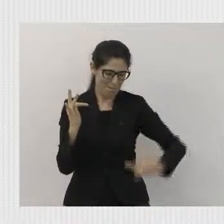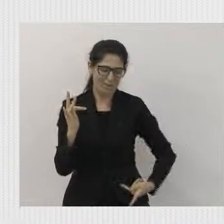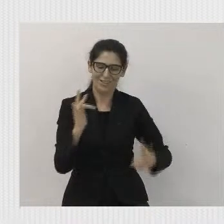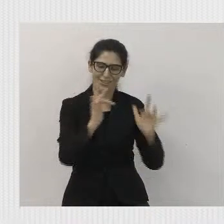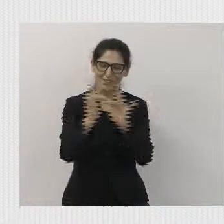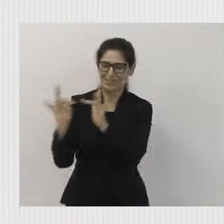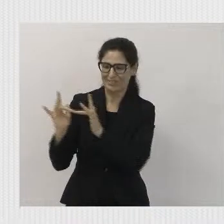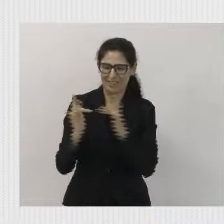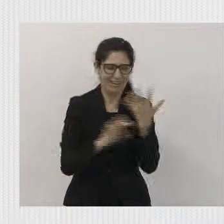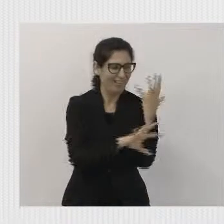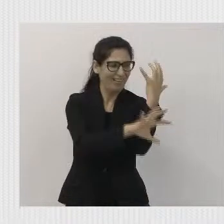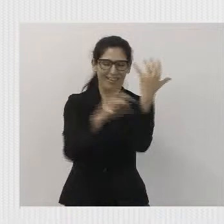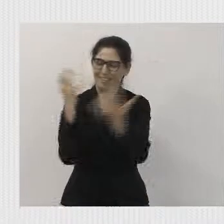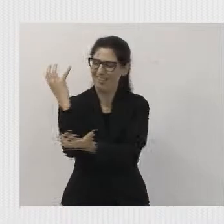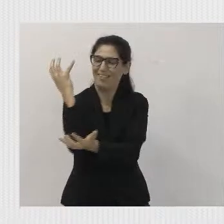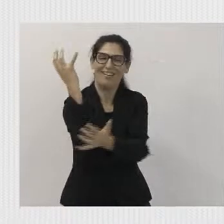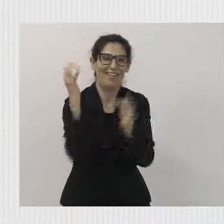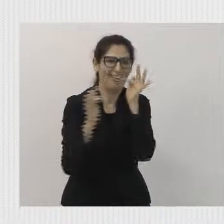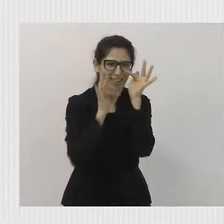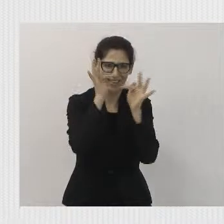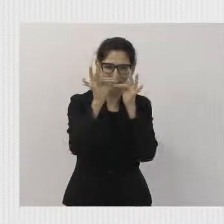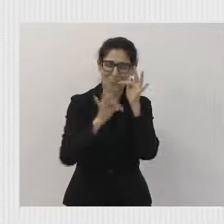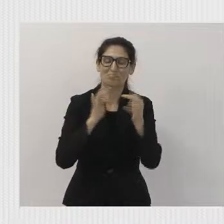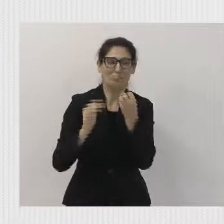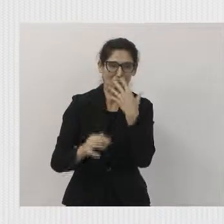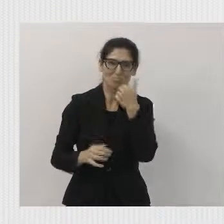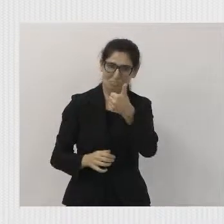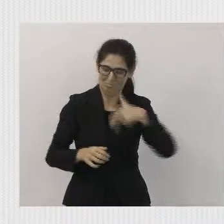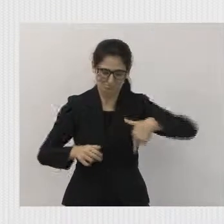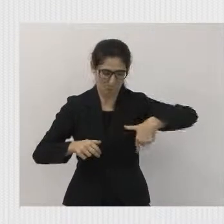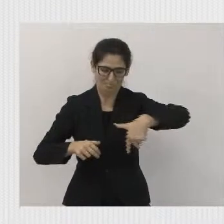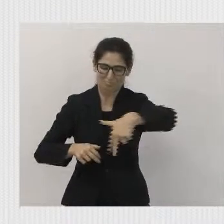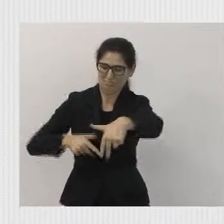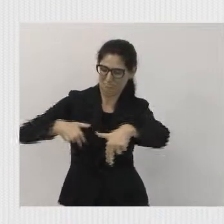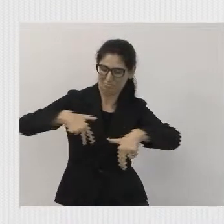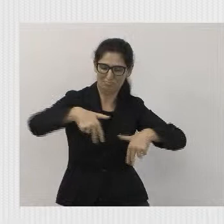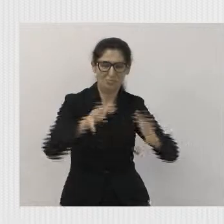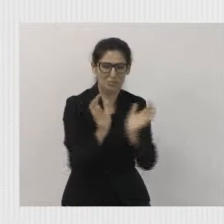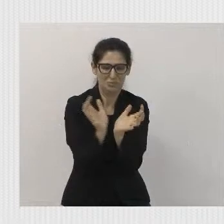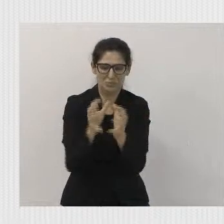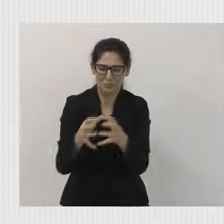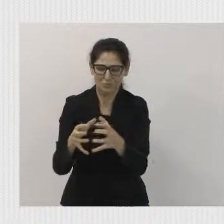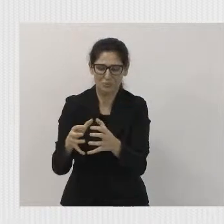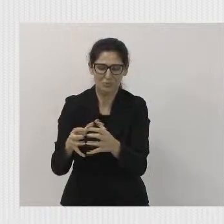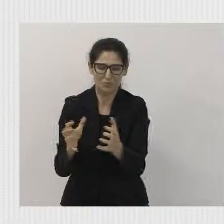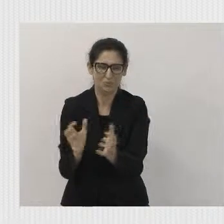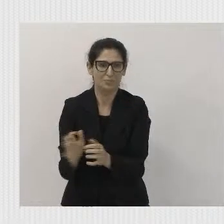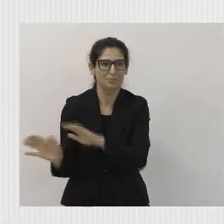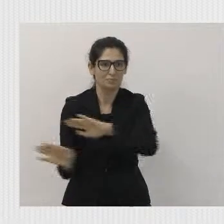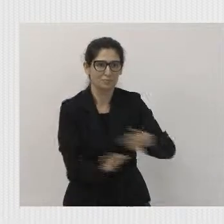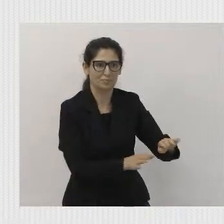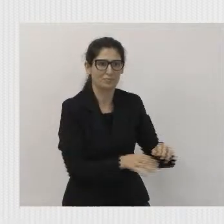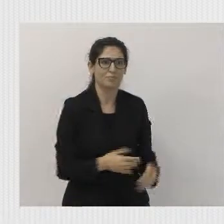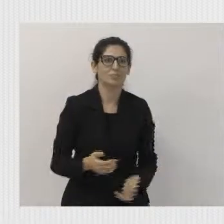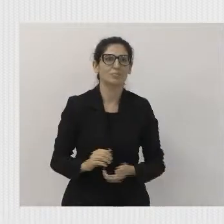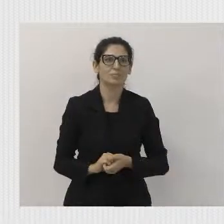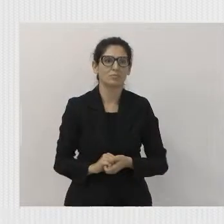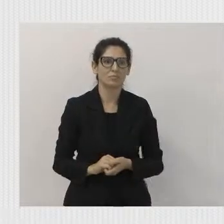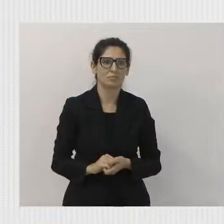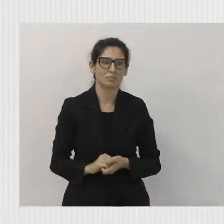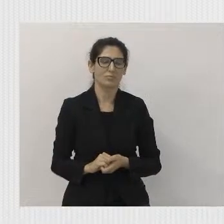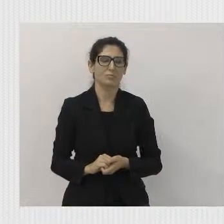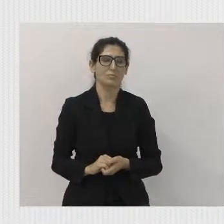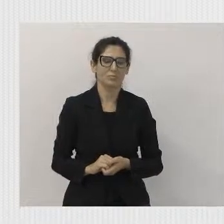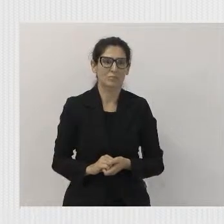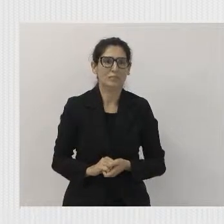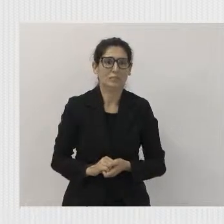É muito interessante essa trilha, é mais de uma hora. Próximo. A indicação do redutor de velocidade no acidente, porque houve